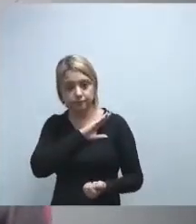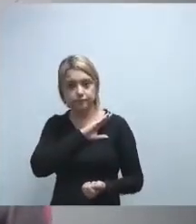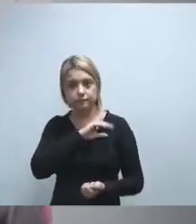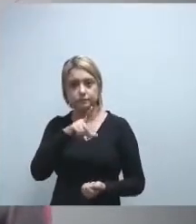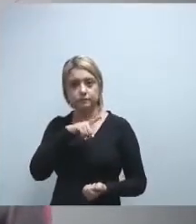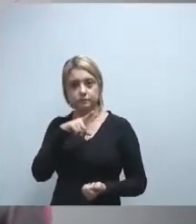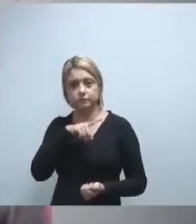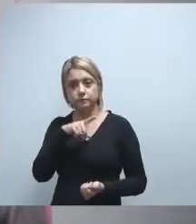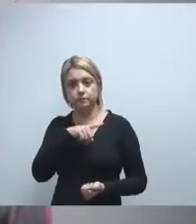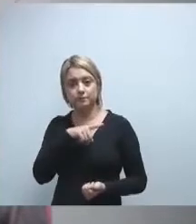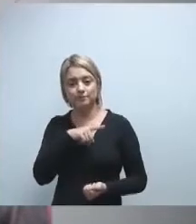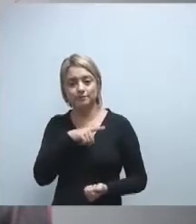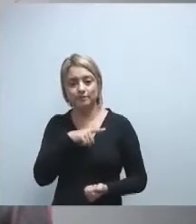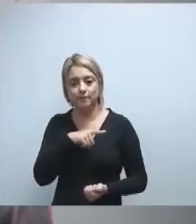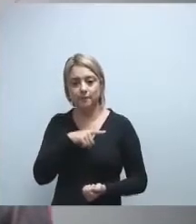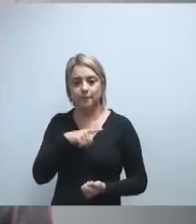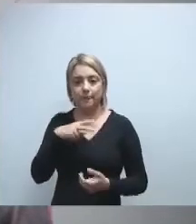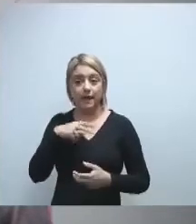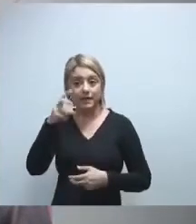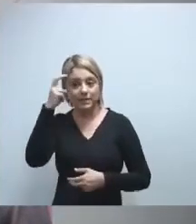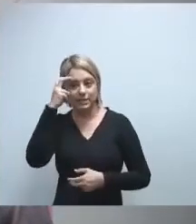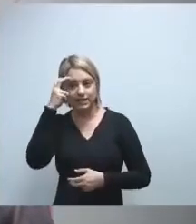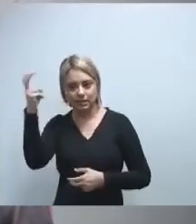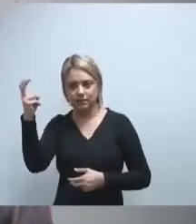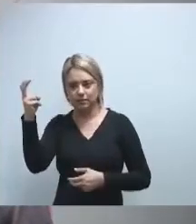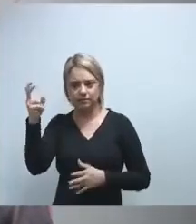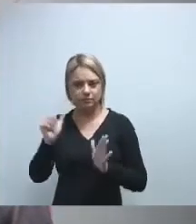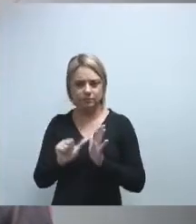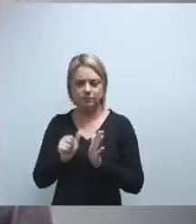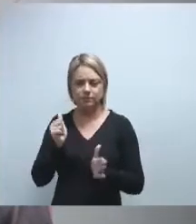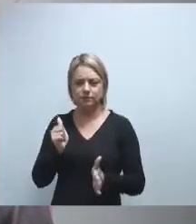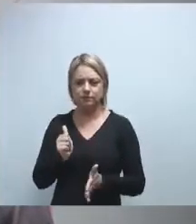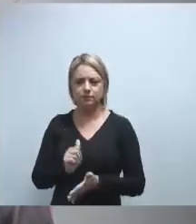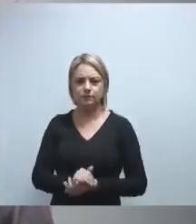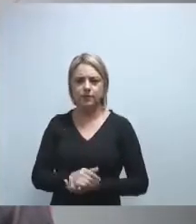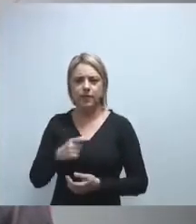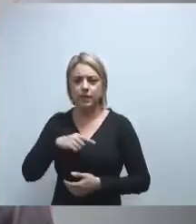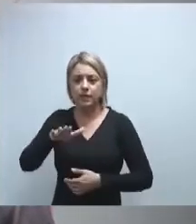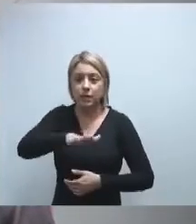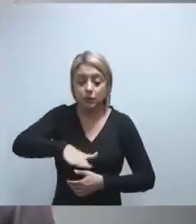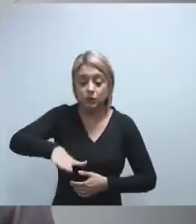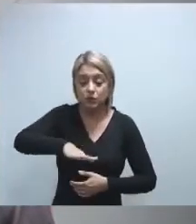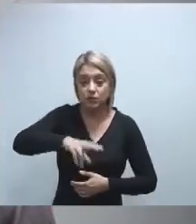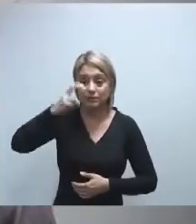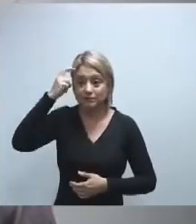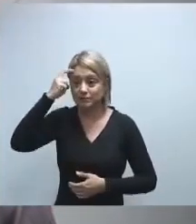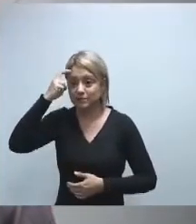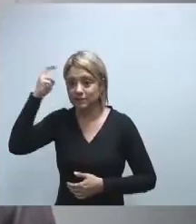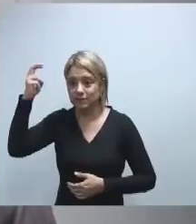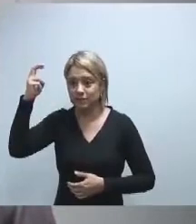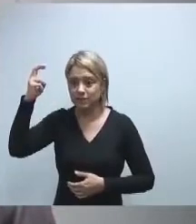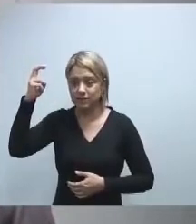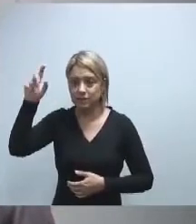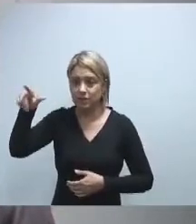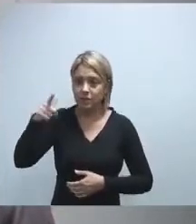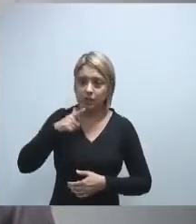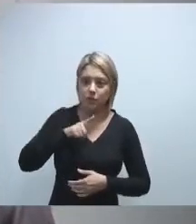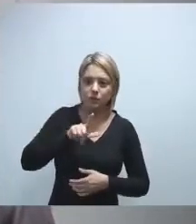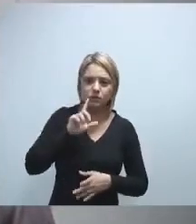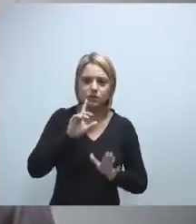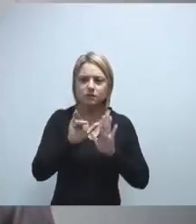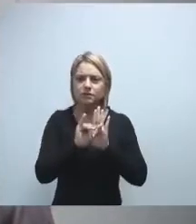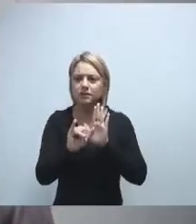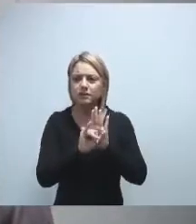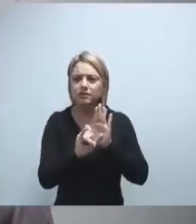nós temos que ter a agir com inteligência primeira coisa tem que ter um setor de inteligência que consiga